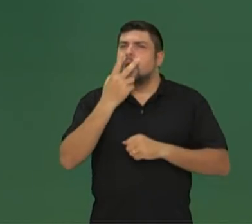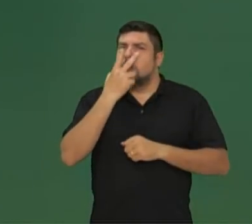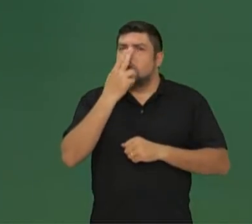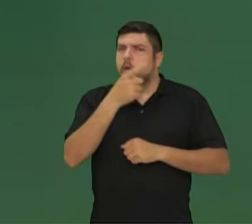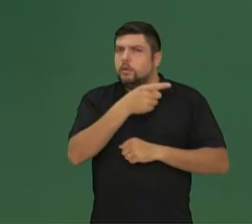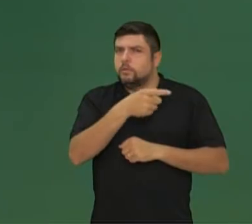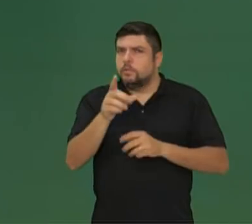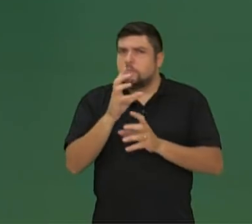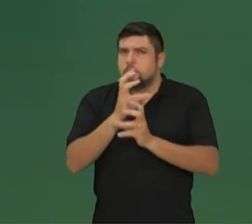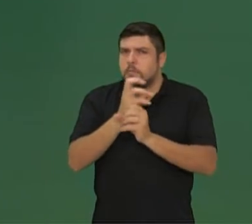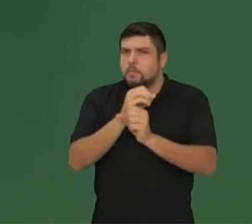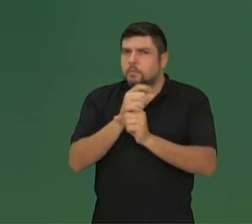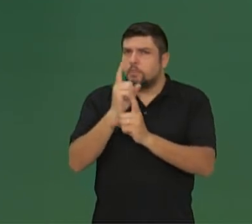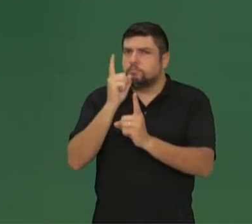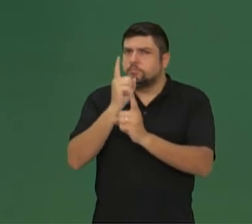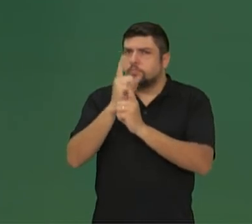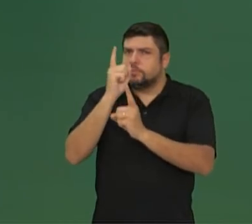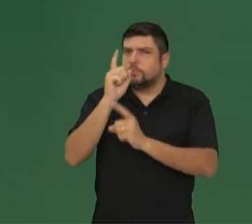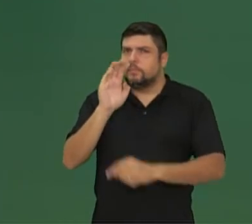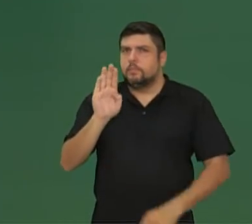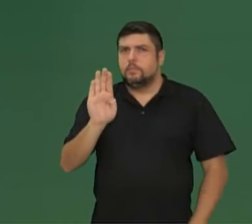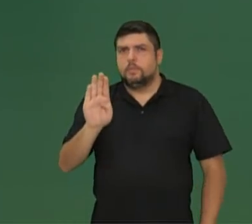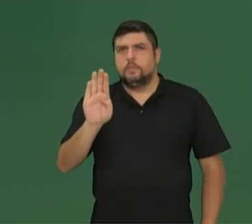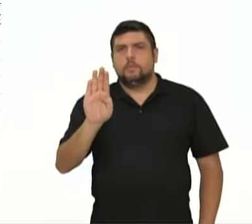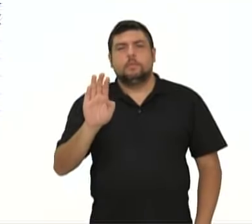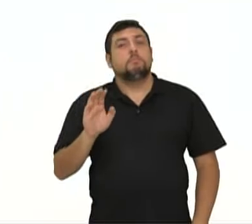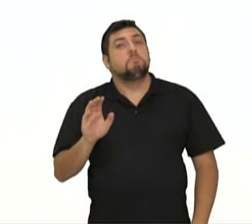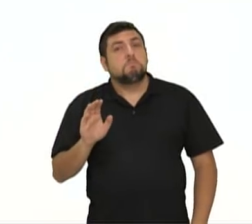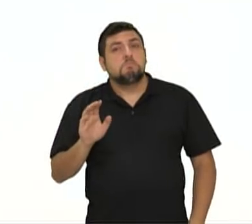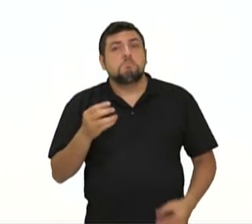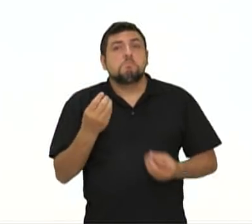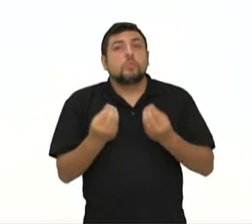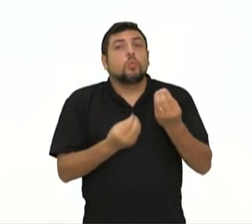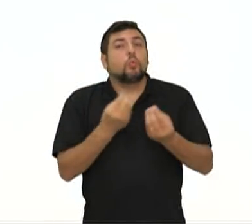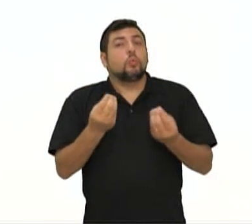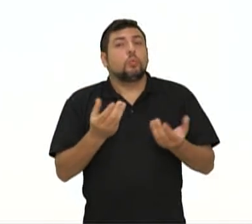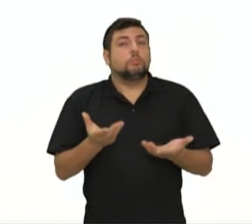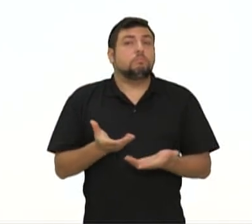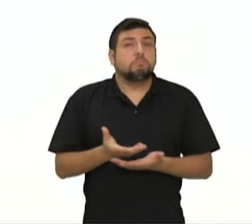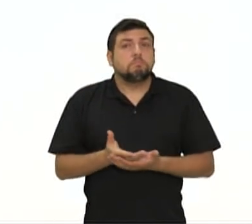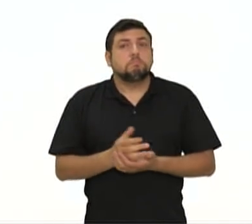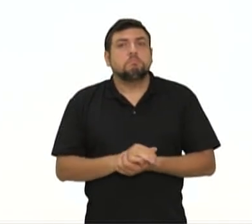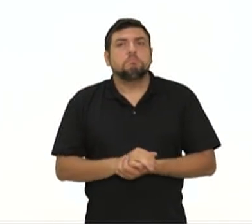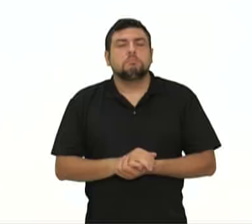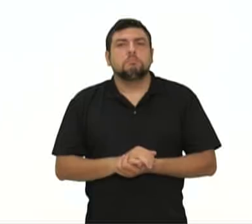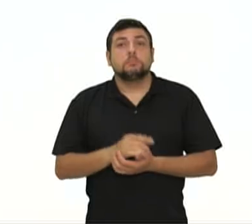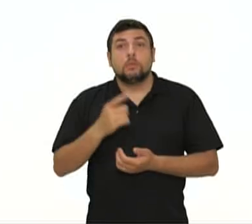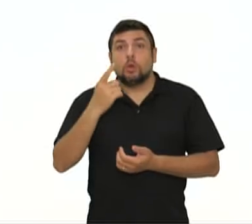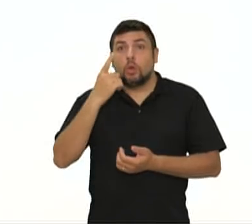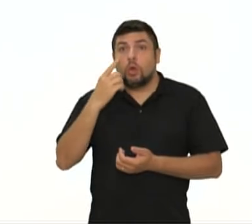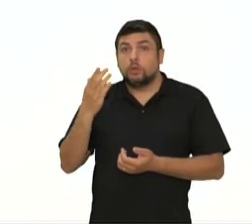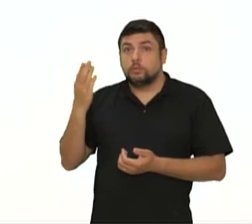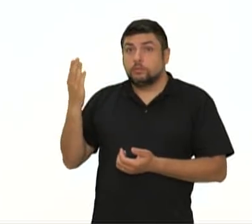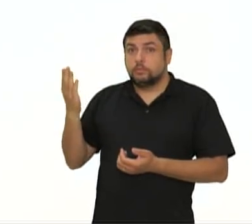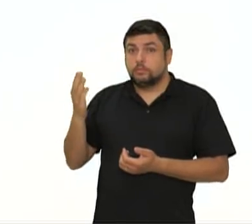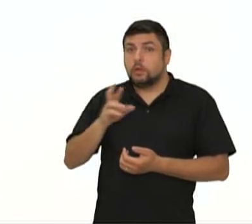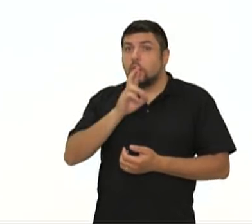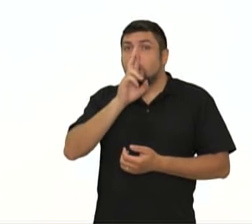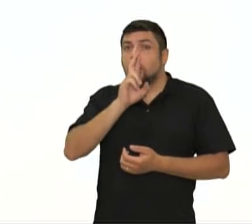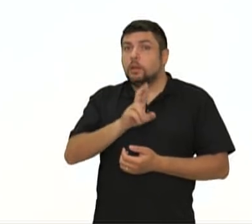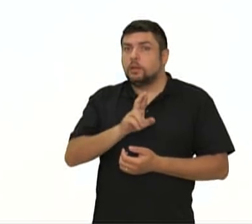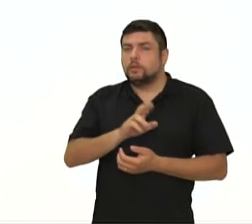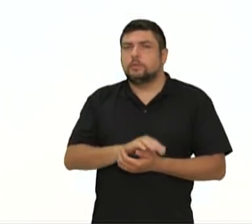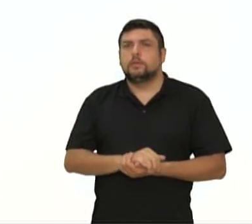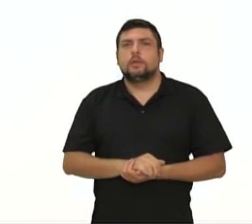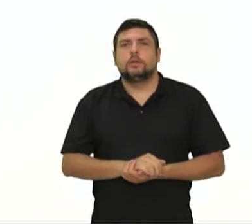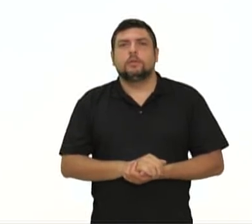gráfico B, não é? Como que é isso possível? Como que isso foi possível? Eu resolvi o desafio para vocês. Então, eu tenho lá